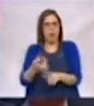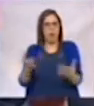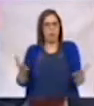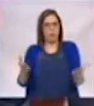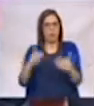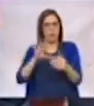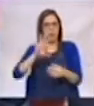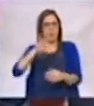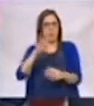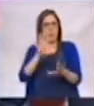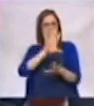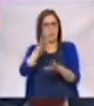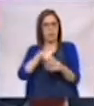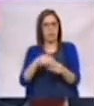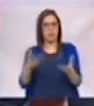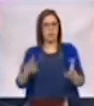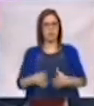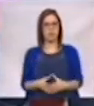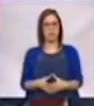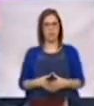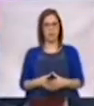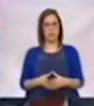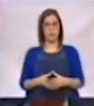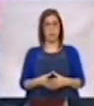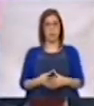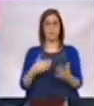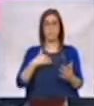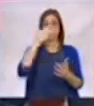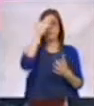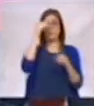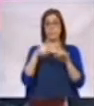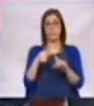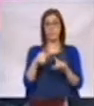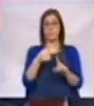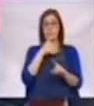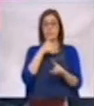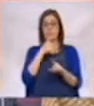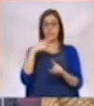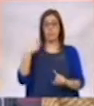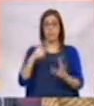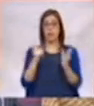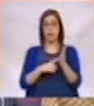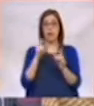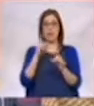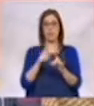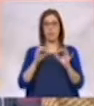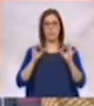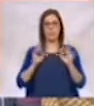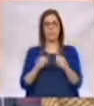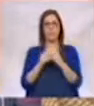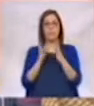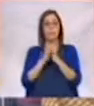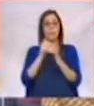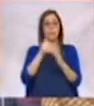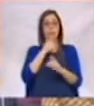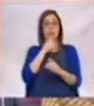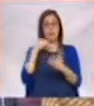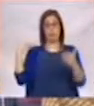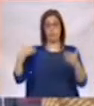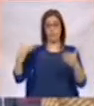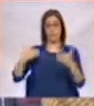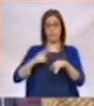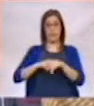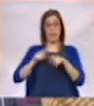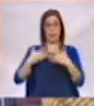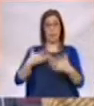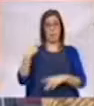deverá ter nos países abrangidos? Eu creio que esta decisão do presidente americano é de todas as que tomou nestes